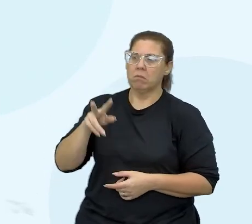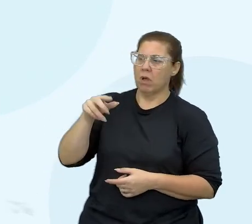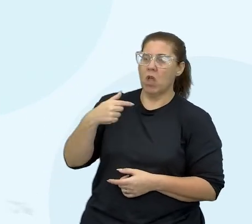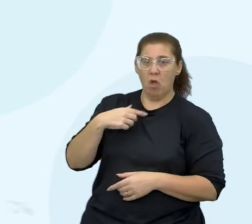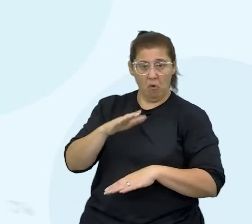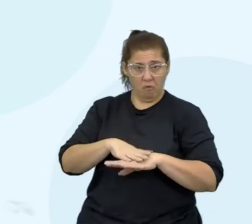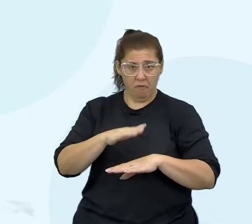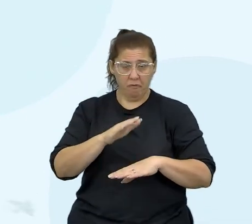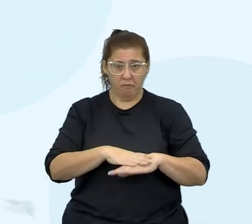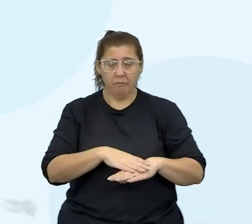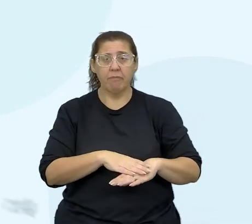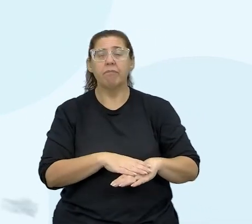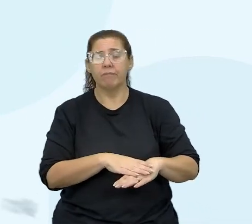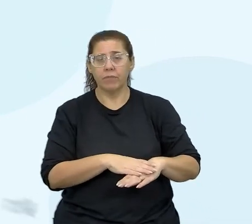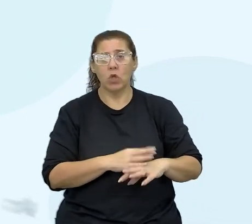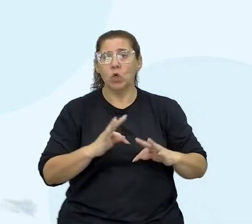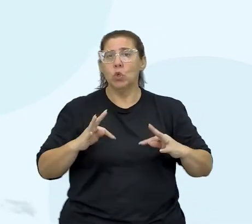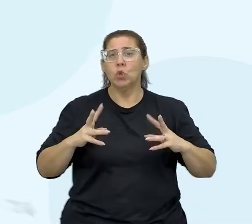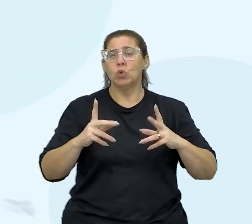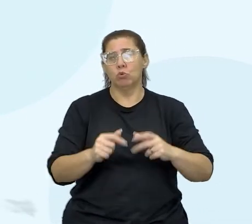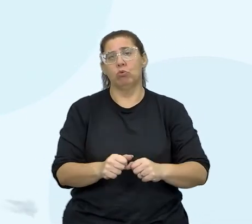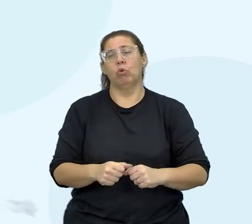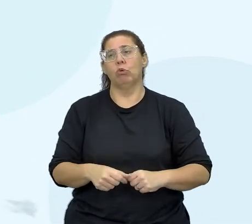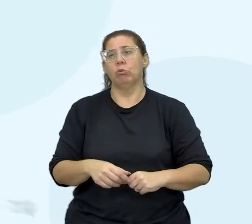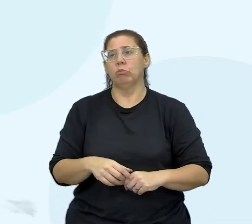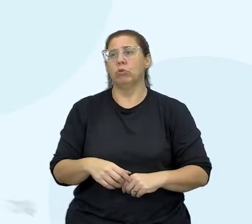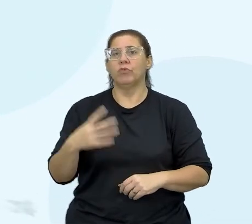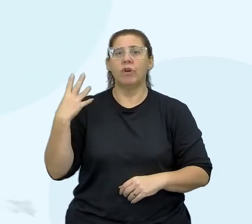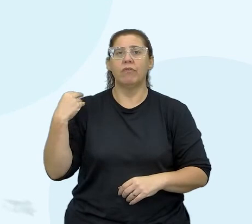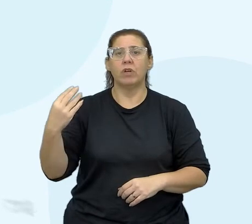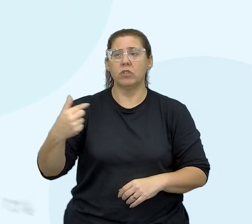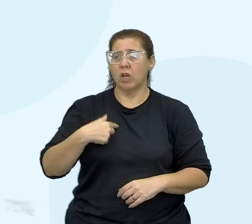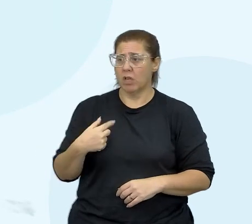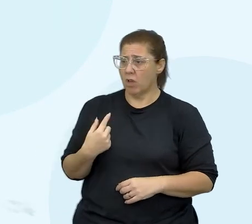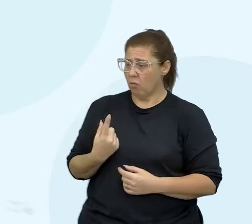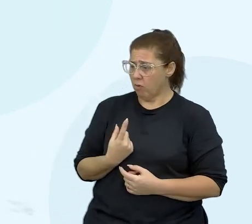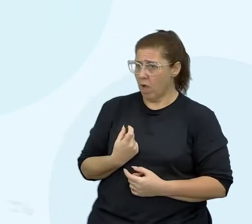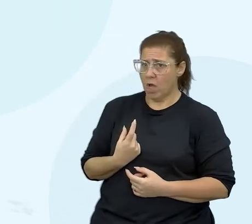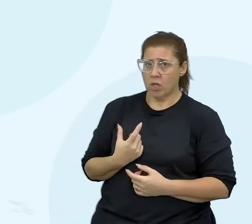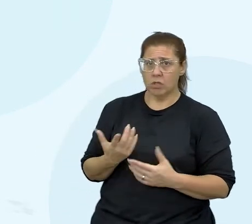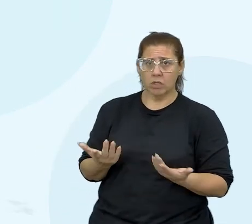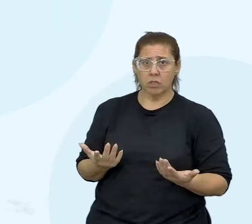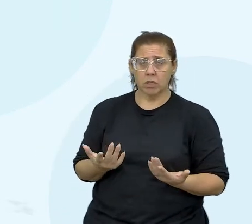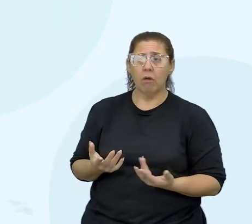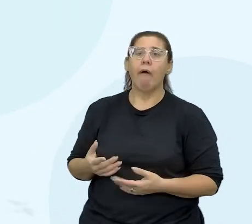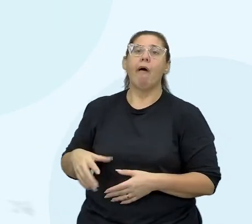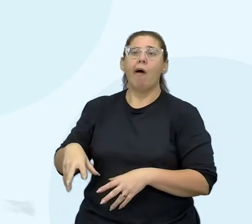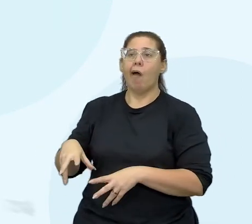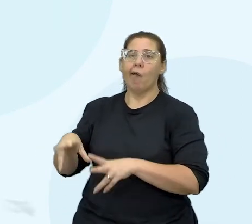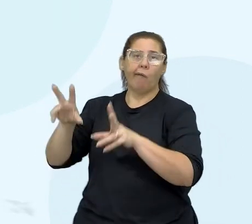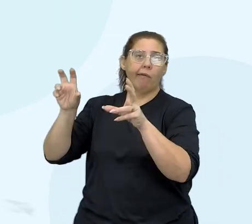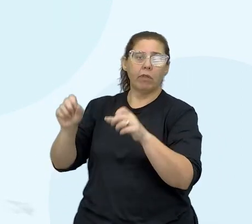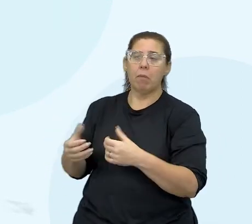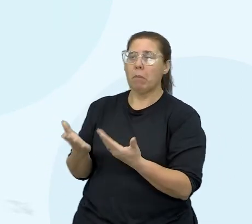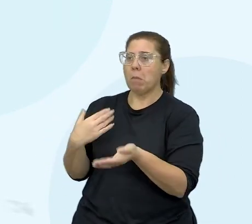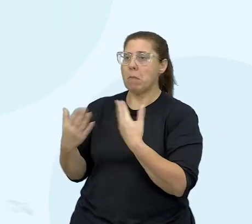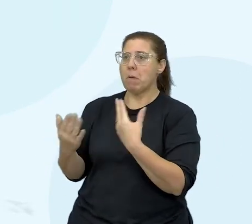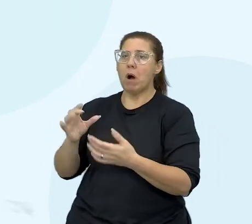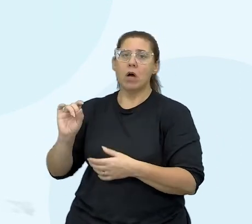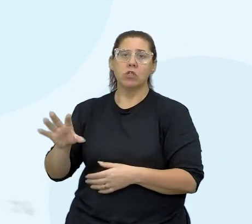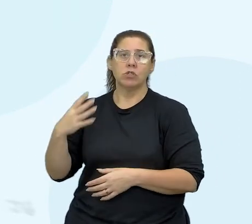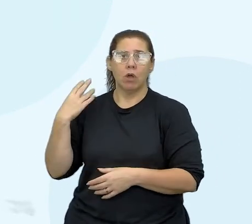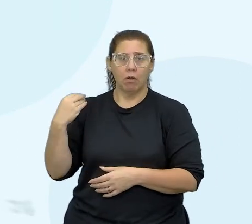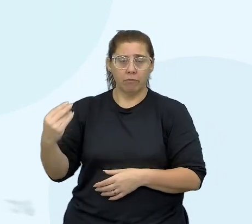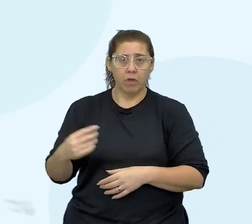fiz isso, todo mundo vai, sei lá, fazer uma viagem e eu não vou. E aí o assunto é a viagem e eu fico excluída. Porque essa é a